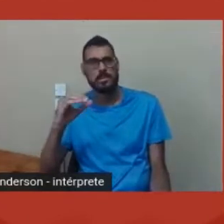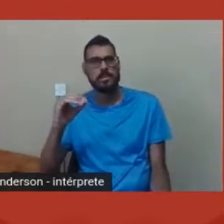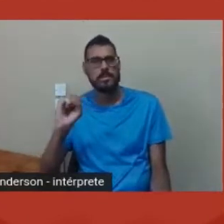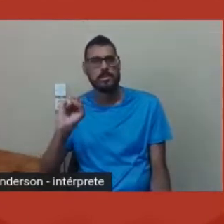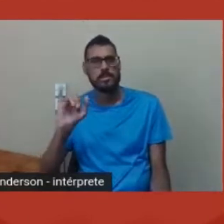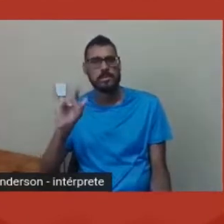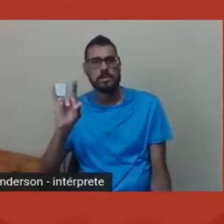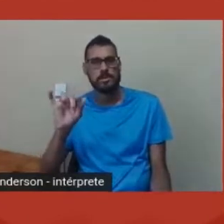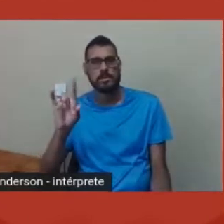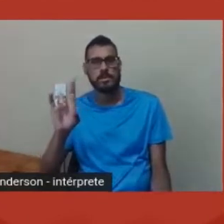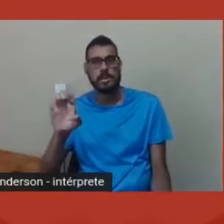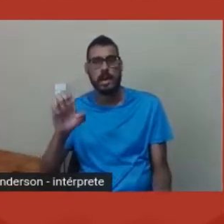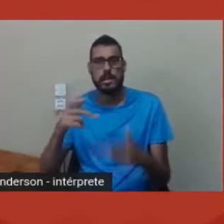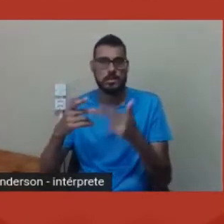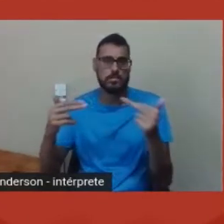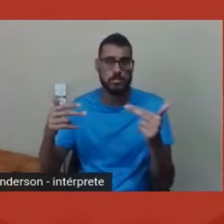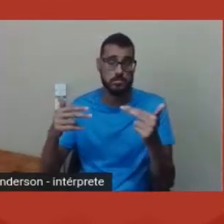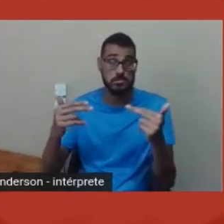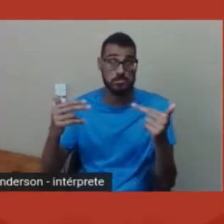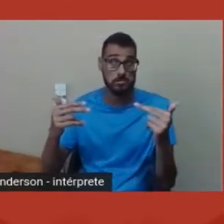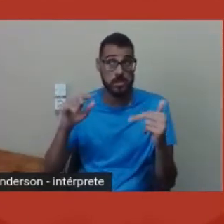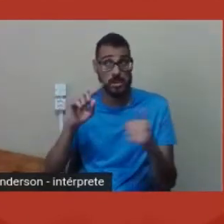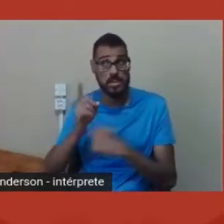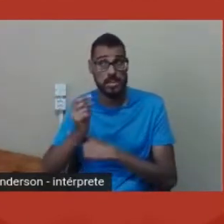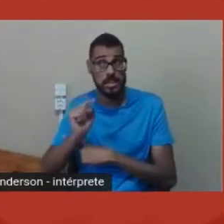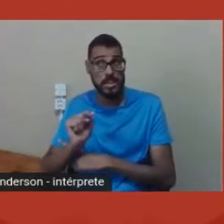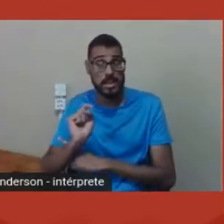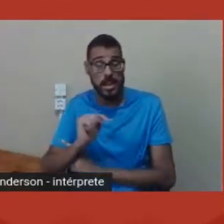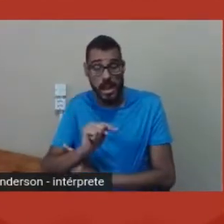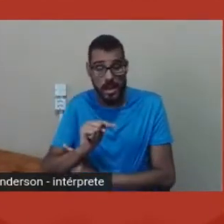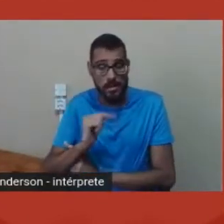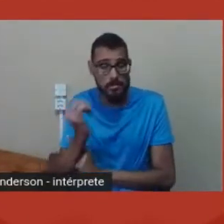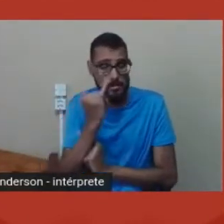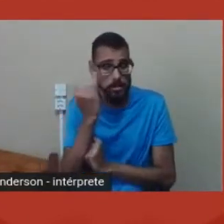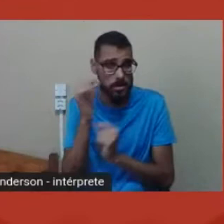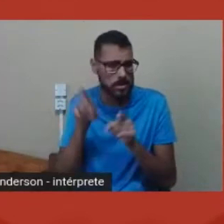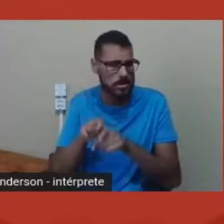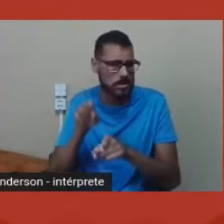características não são importantes também nessa parte que vocês estão fazendo?